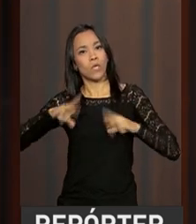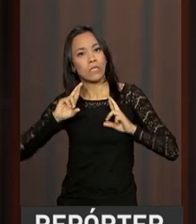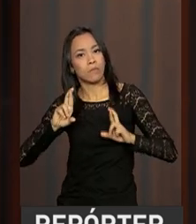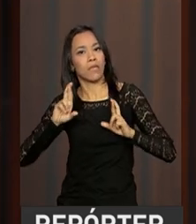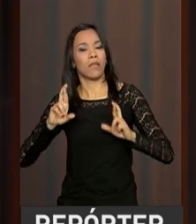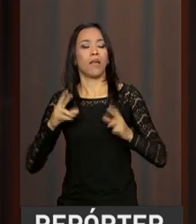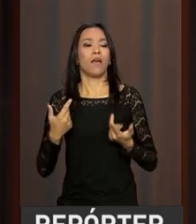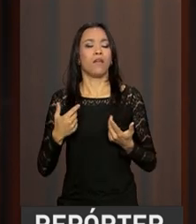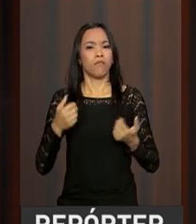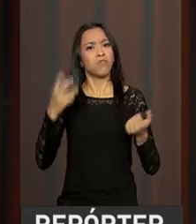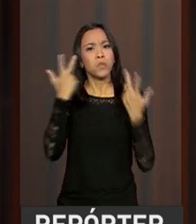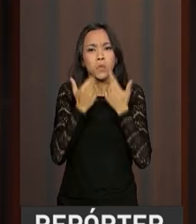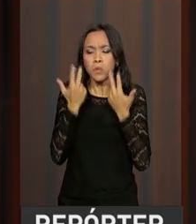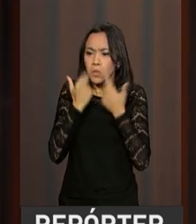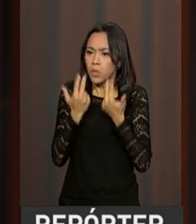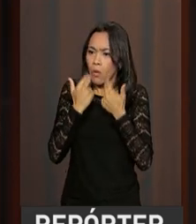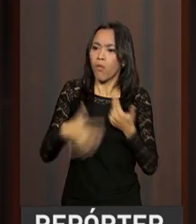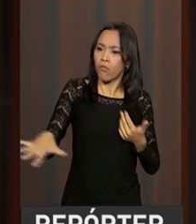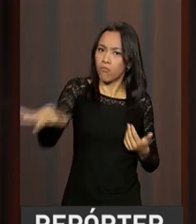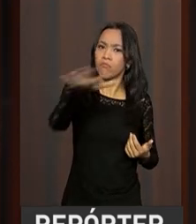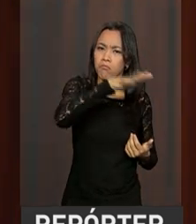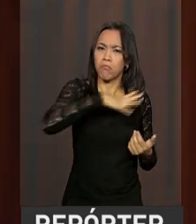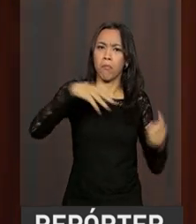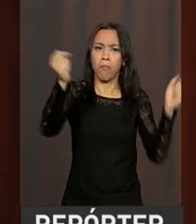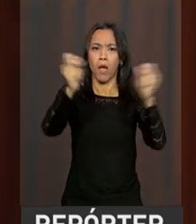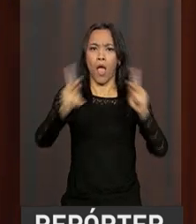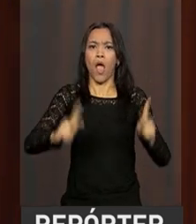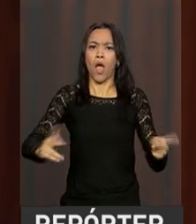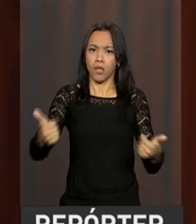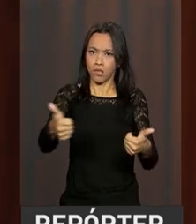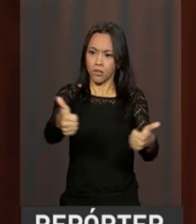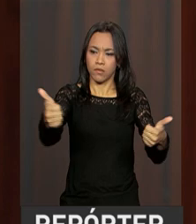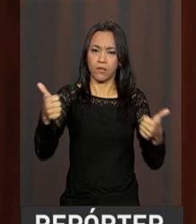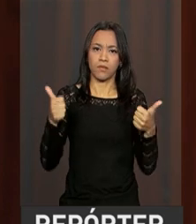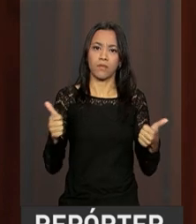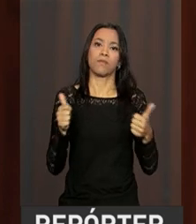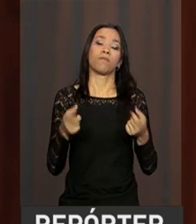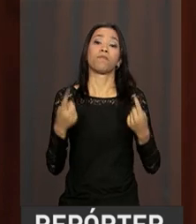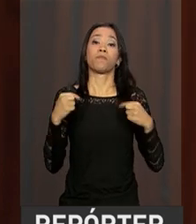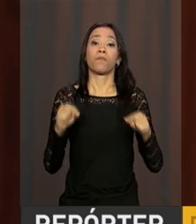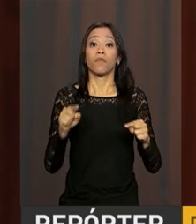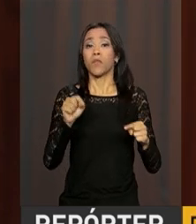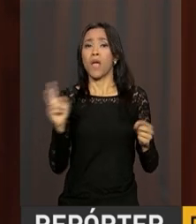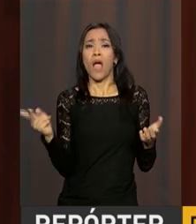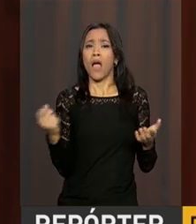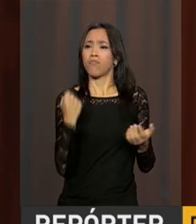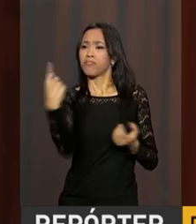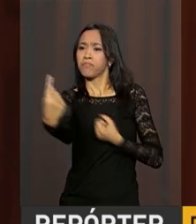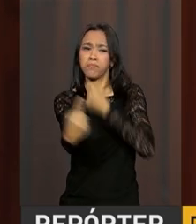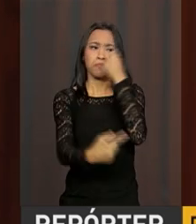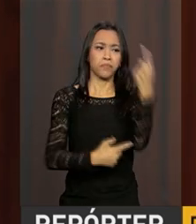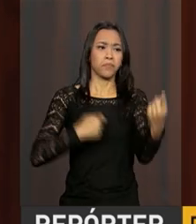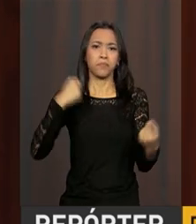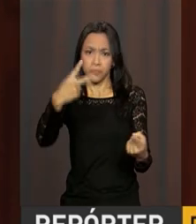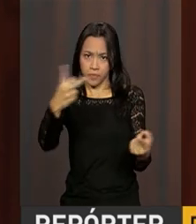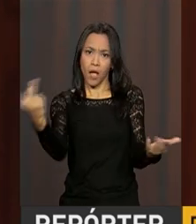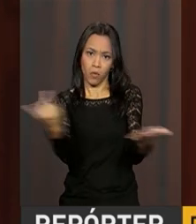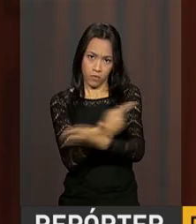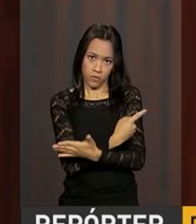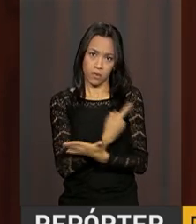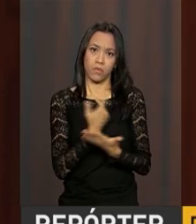Num clima de normalidade de paz no caso específico das ocorrências elas se deram até